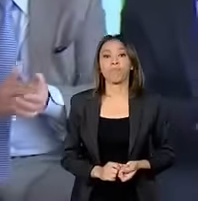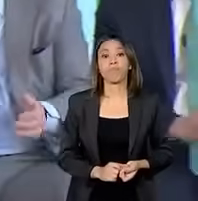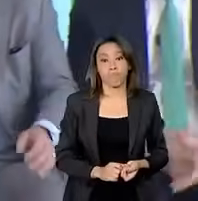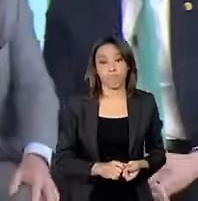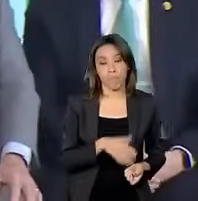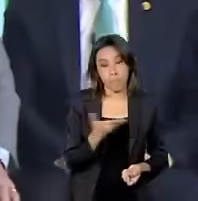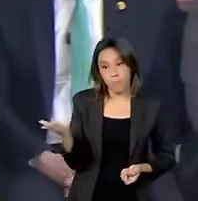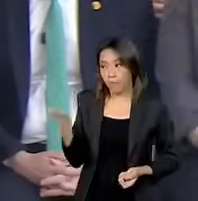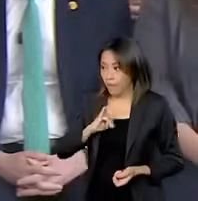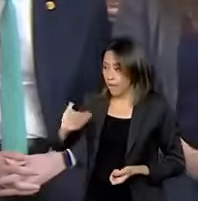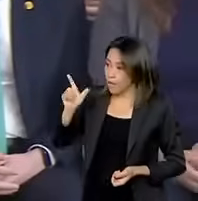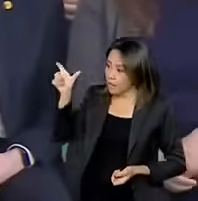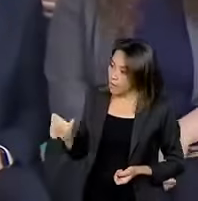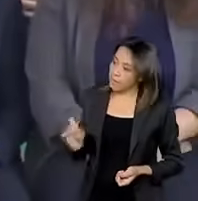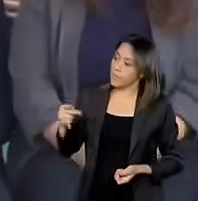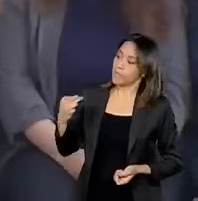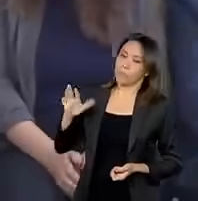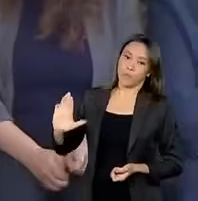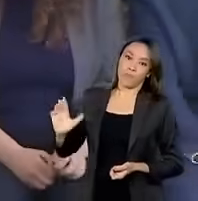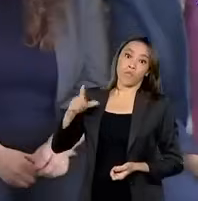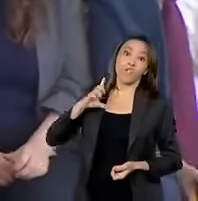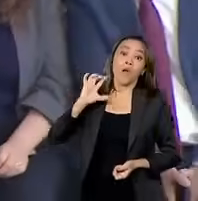Presidente Lula, eu tive a